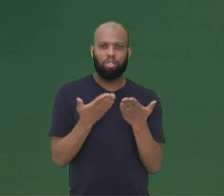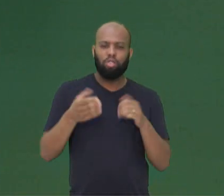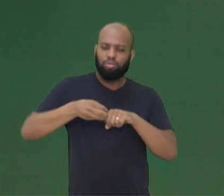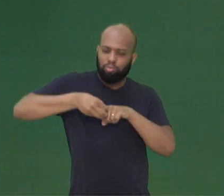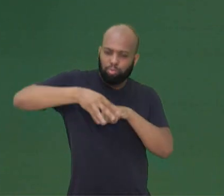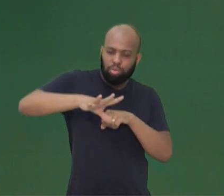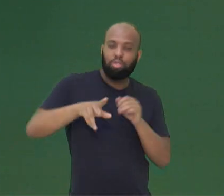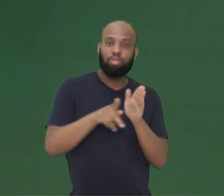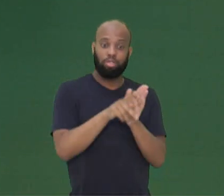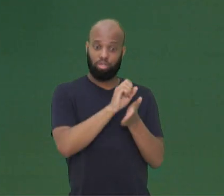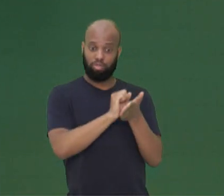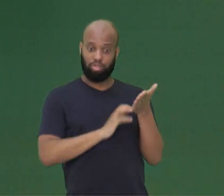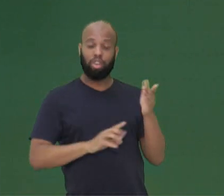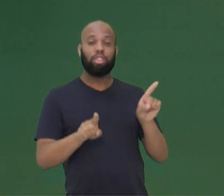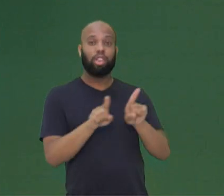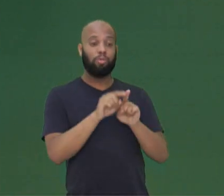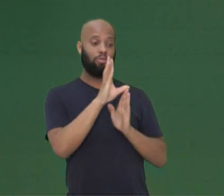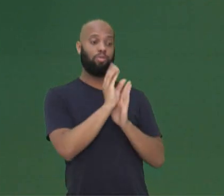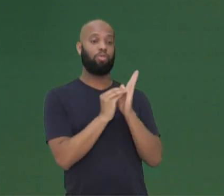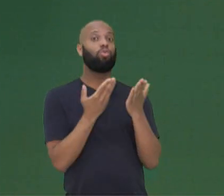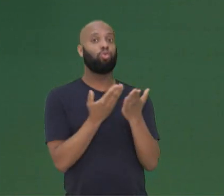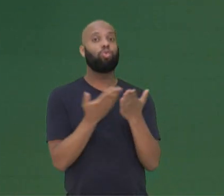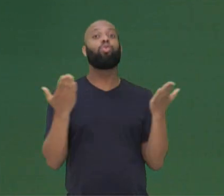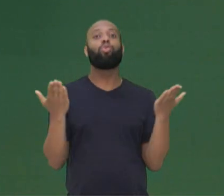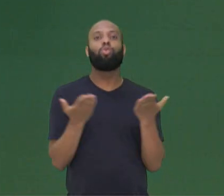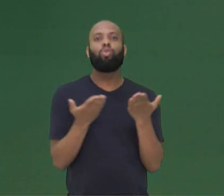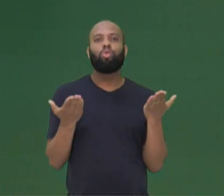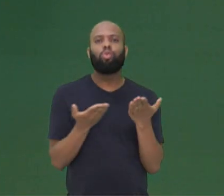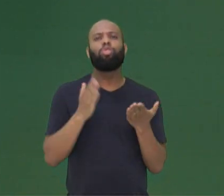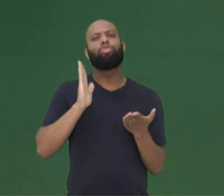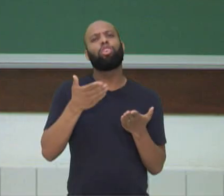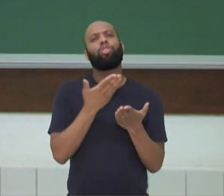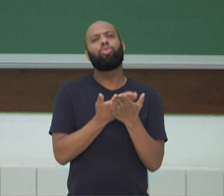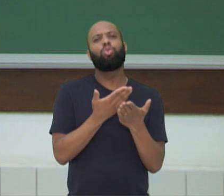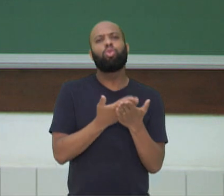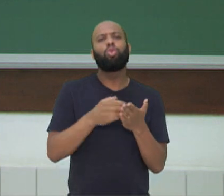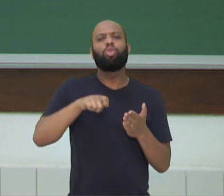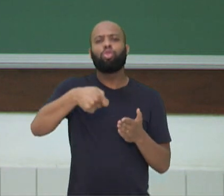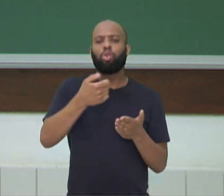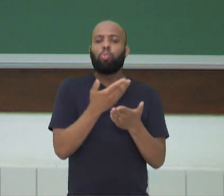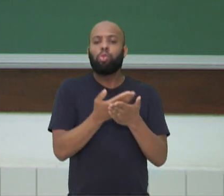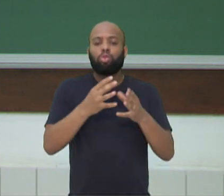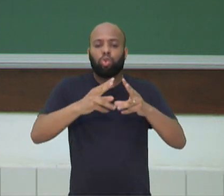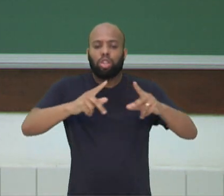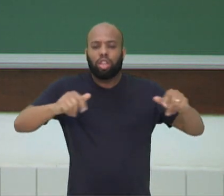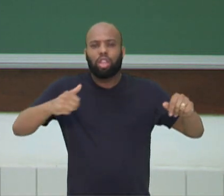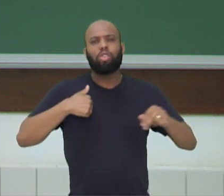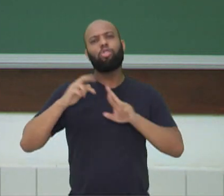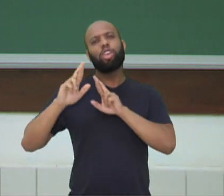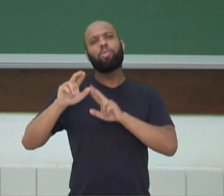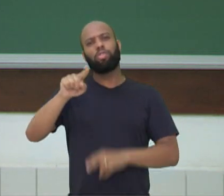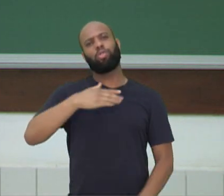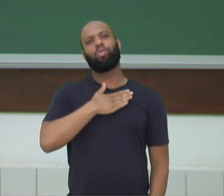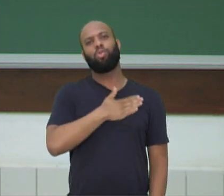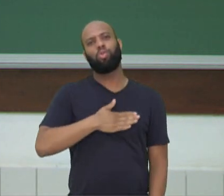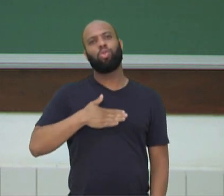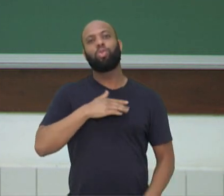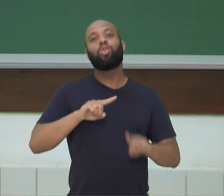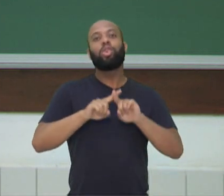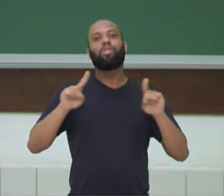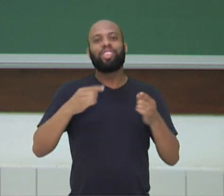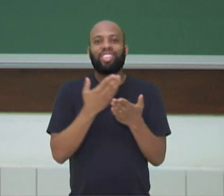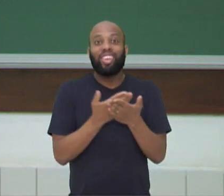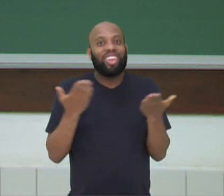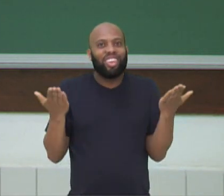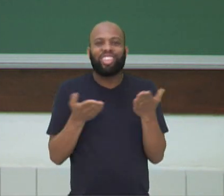trouxe de atividades e do conteúdo que a gente reviu, que a gente falou já sobre a litosfera? Espero que você tenha gostado tanto quanto eu, mas a